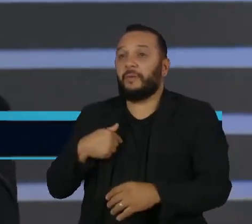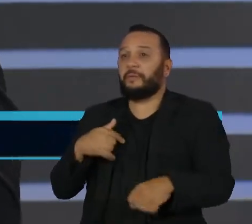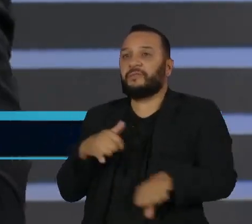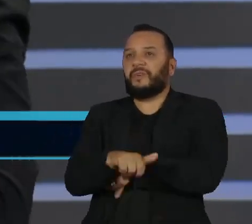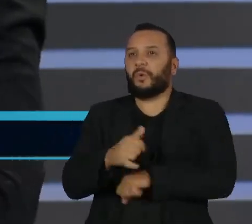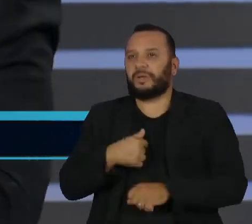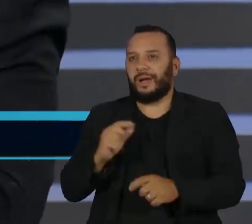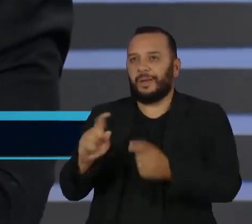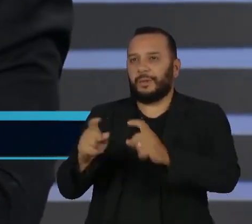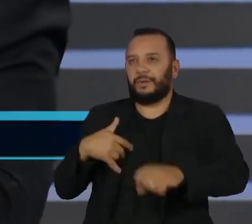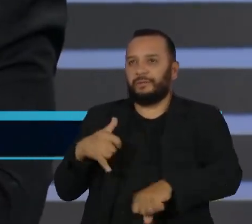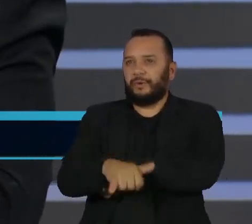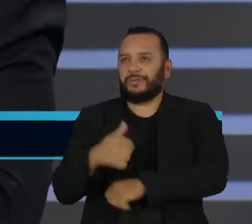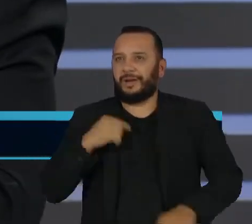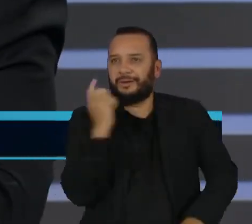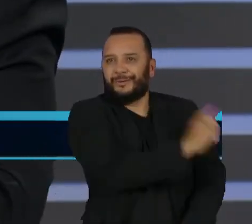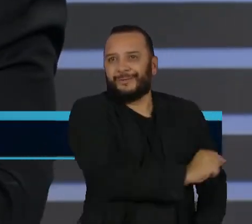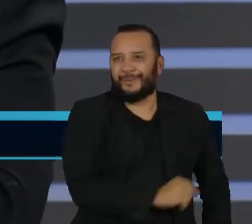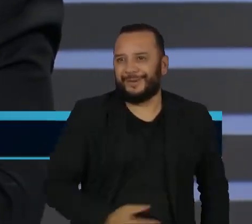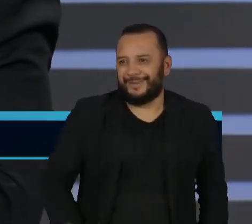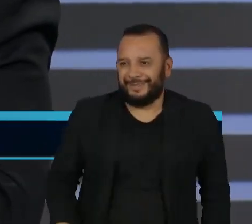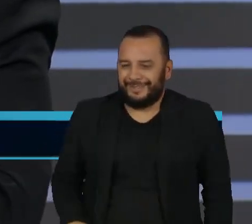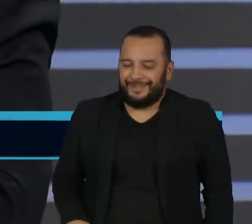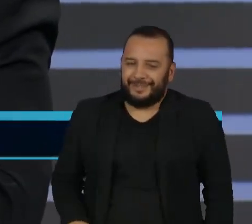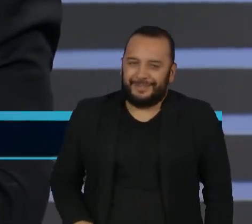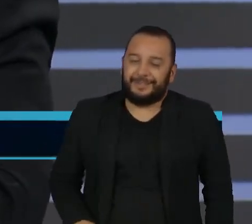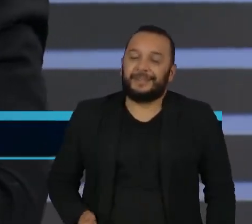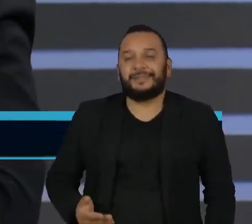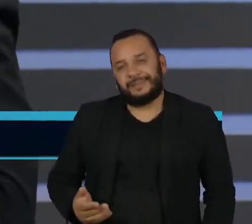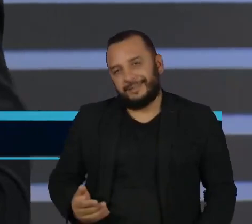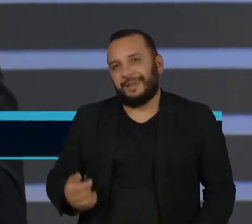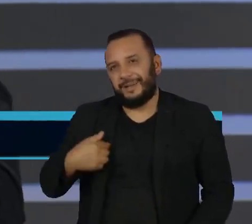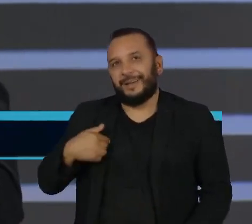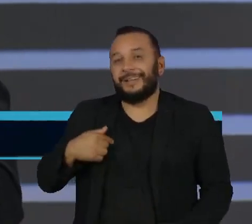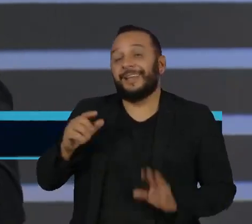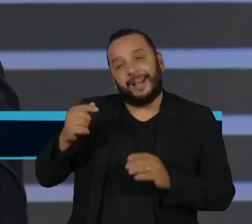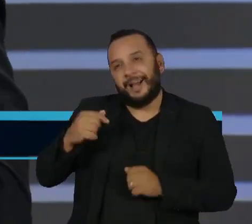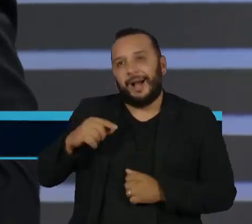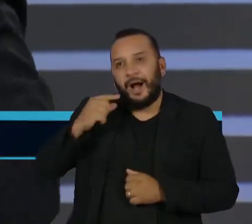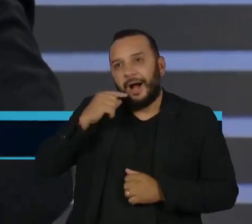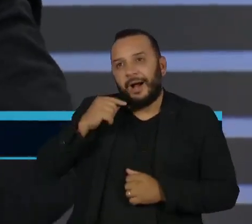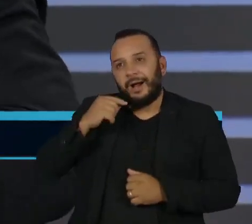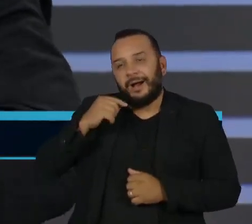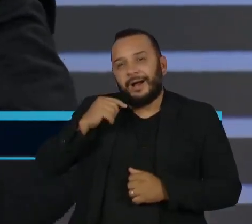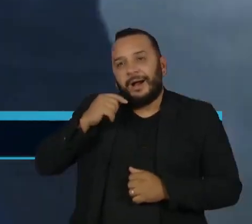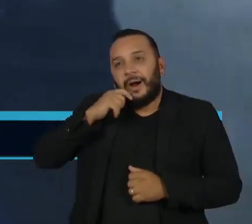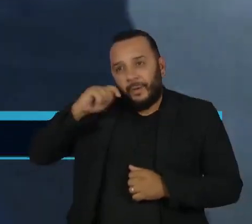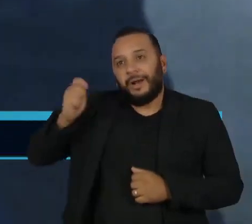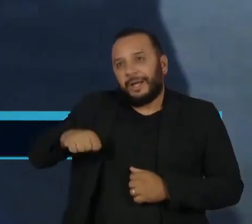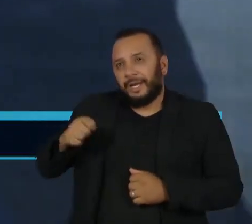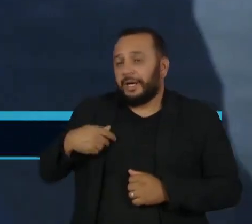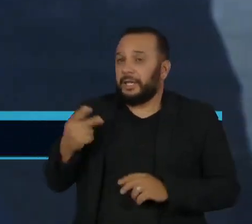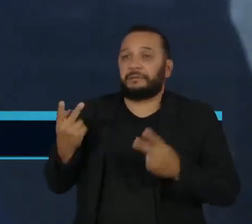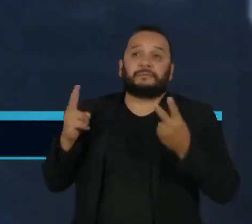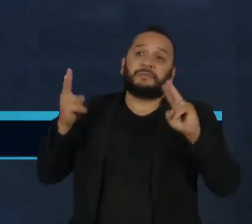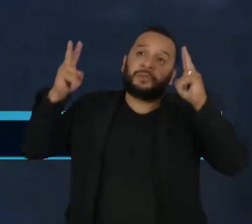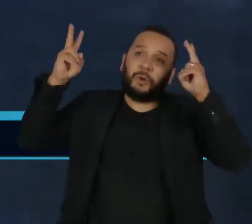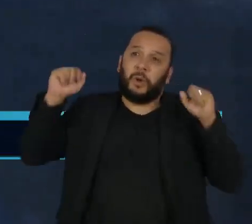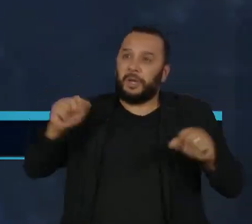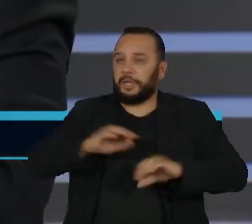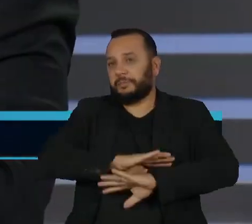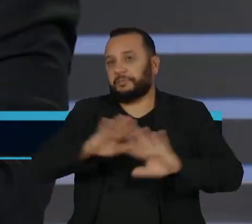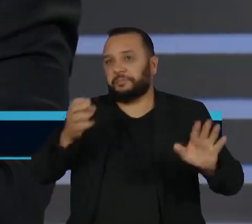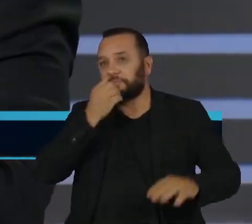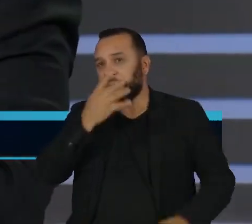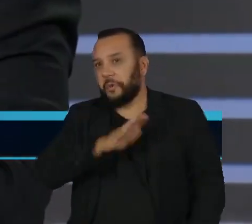assim, e aí, entre aspas, claro, né, a Ucrânia ganha por W.O. em relação àquele que poderia ali exercer